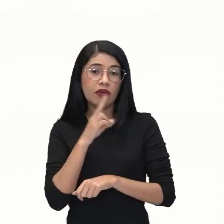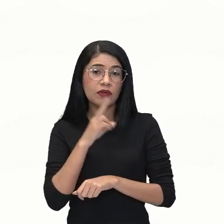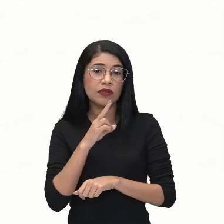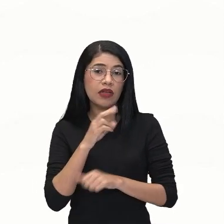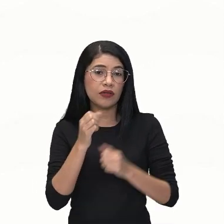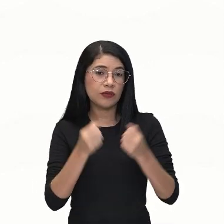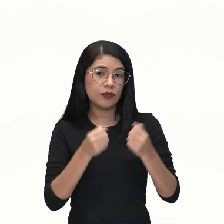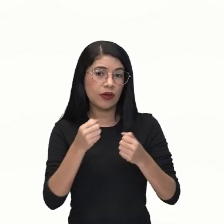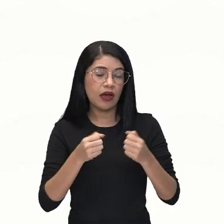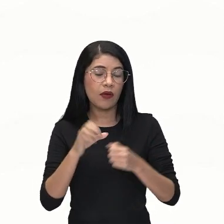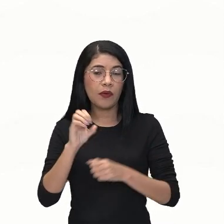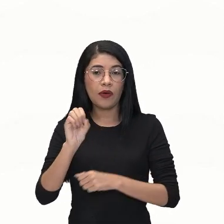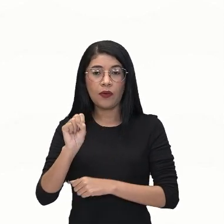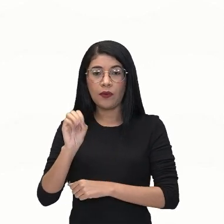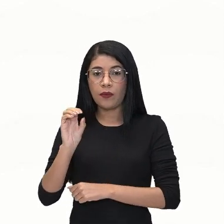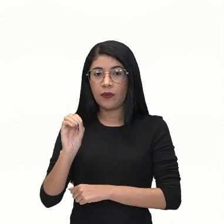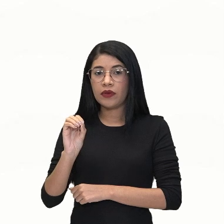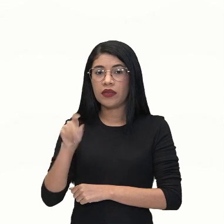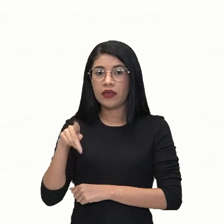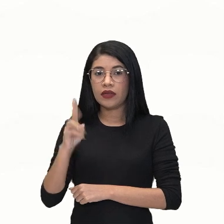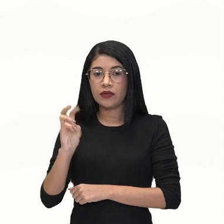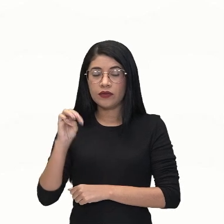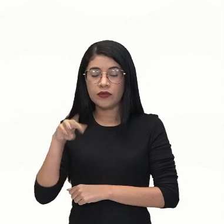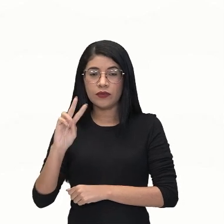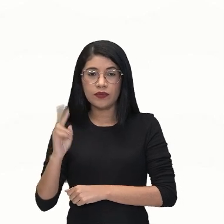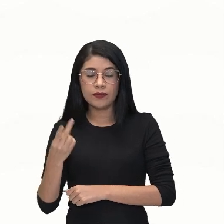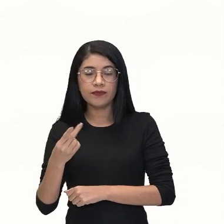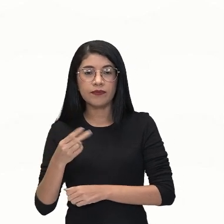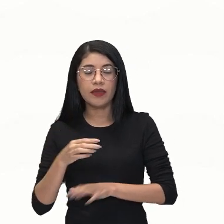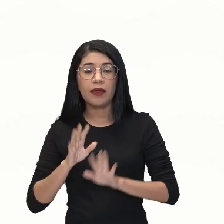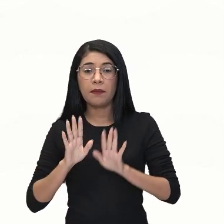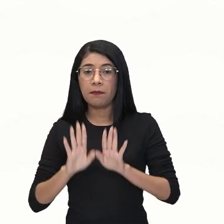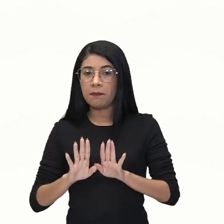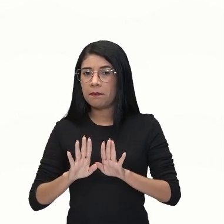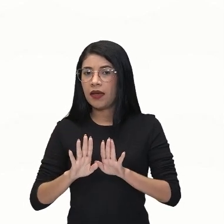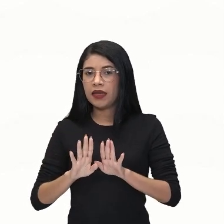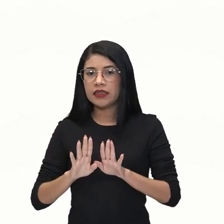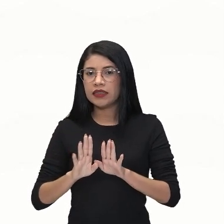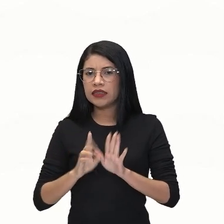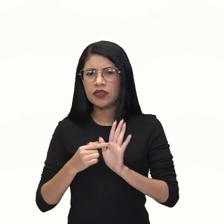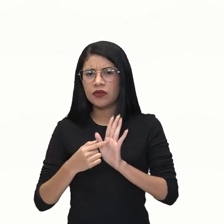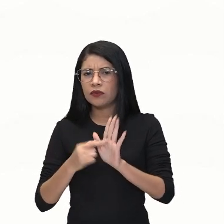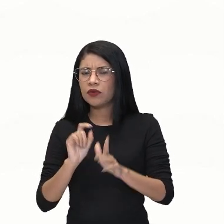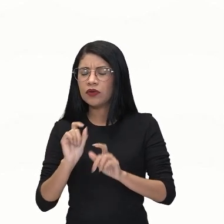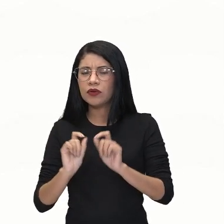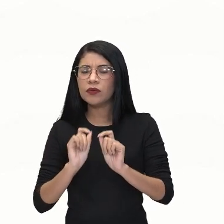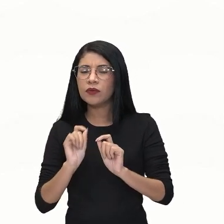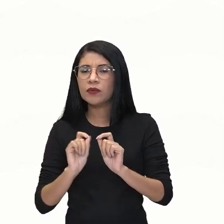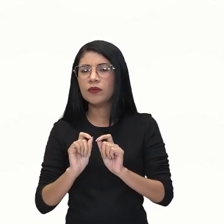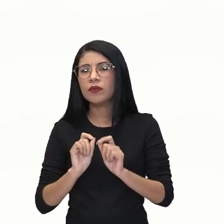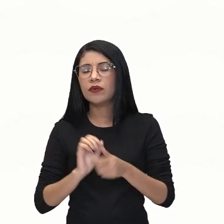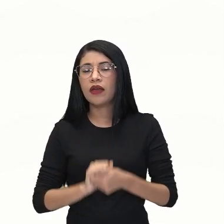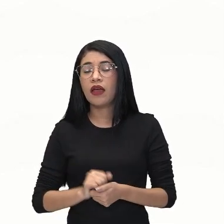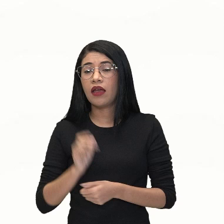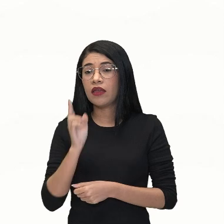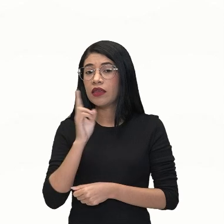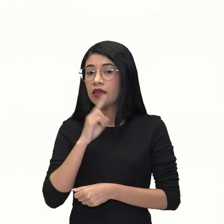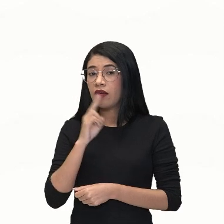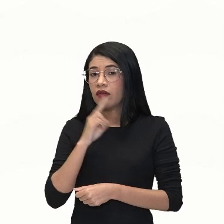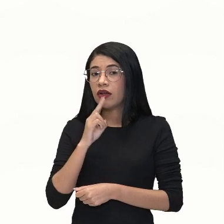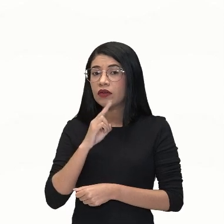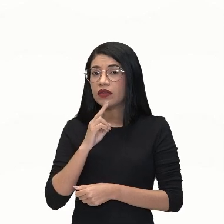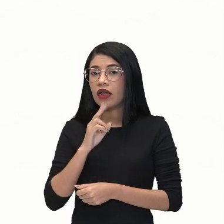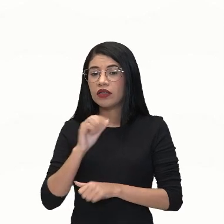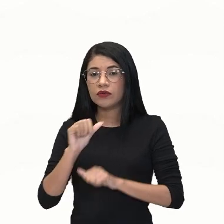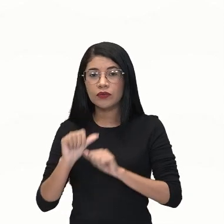carro, 80 km por hora. Em nenhum momento a questão está informando que essa velocidade ela